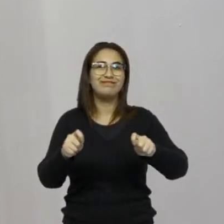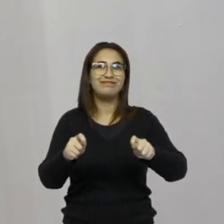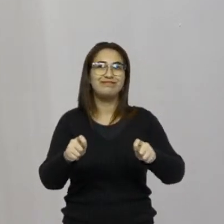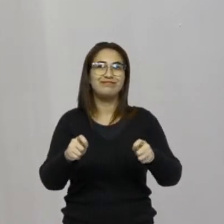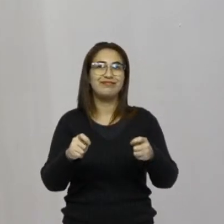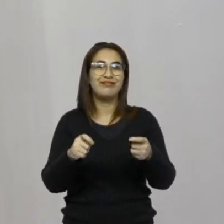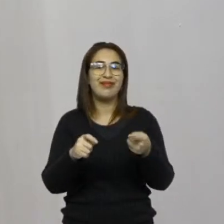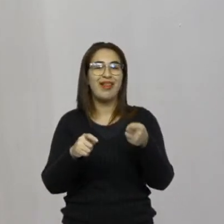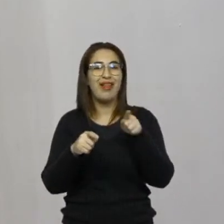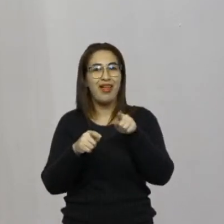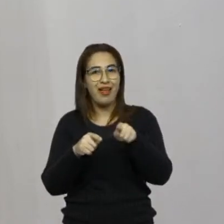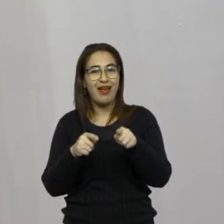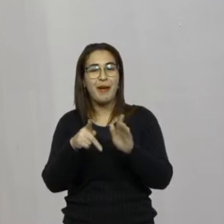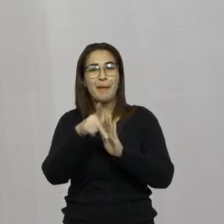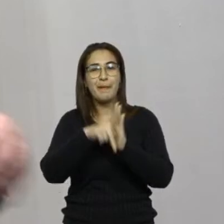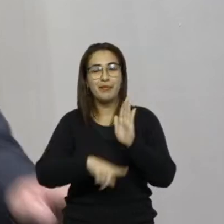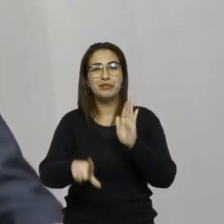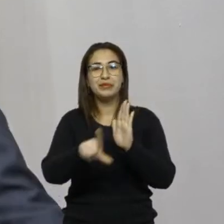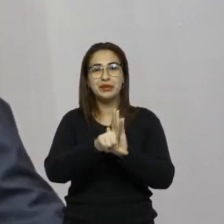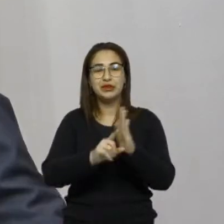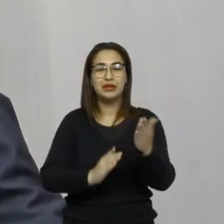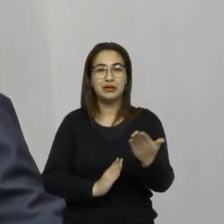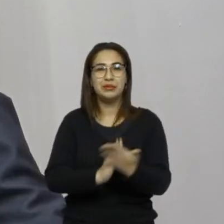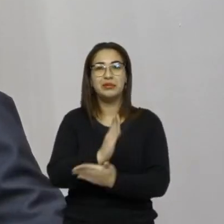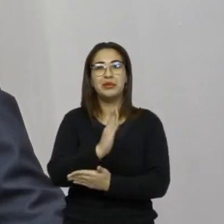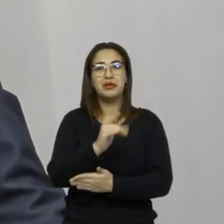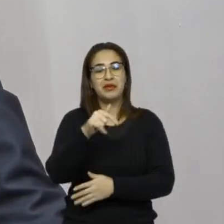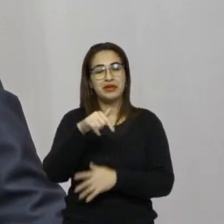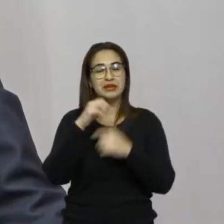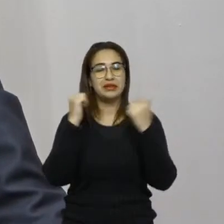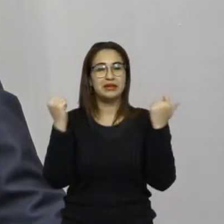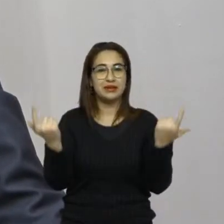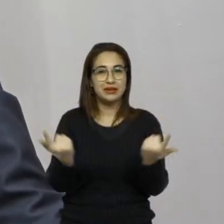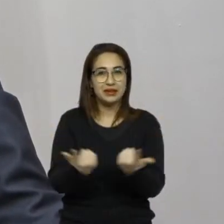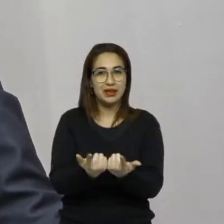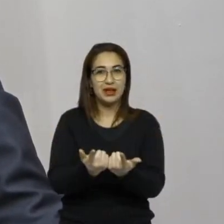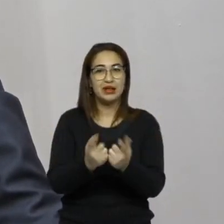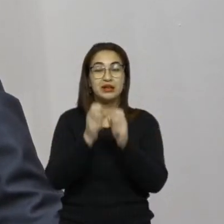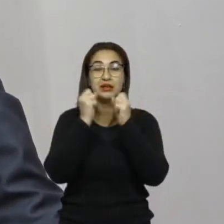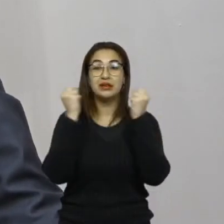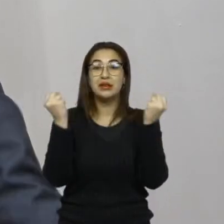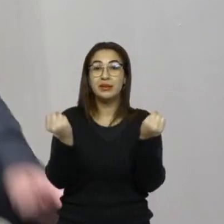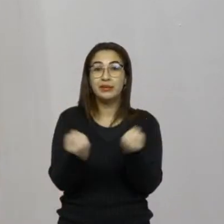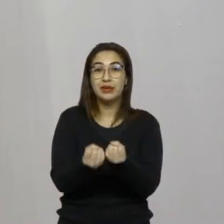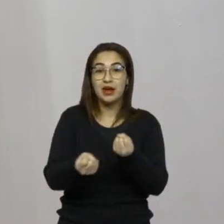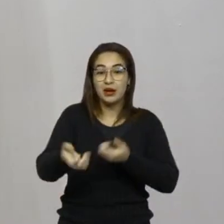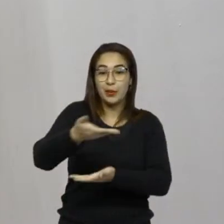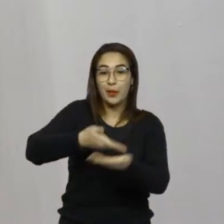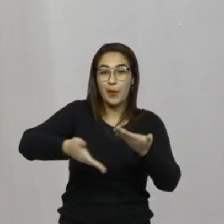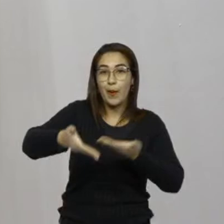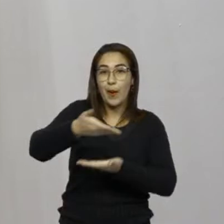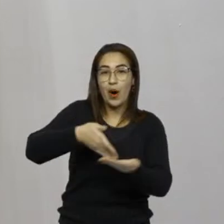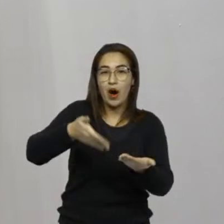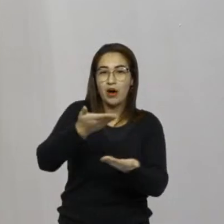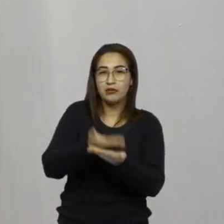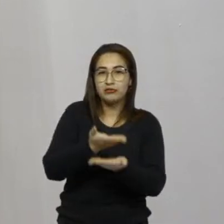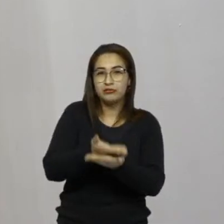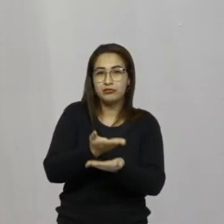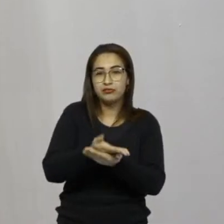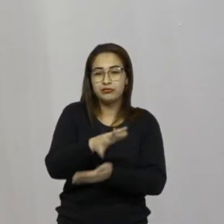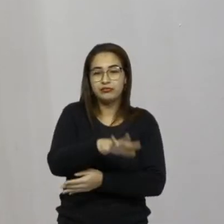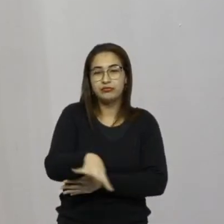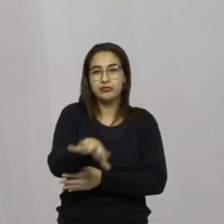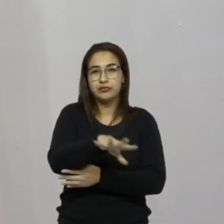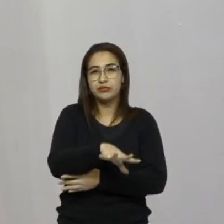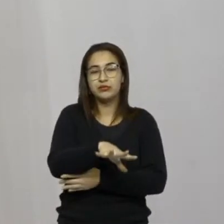deste projeto de lei sendo aprovado por esta casa no Seminário da Agroecologia, que irá acontecer em Lages